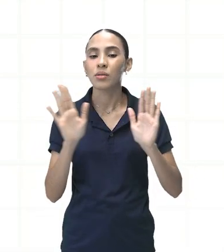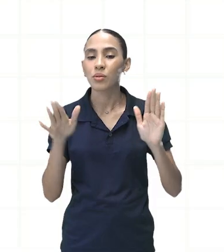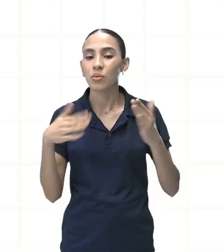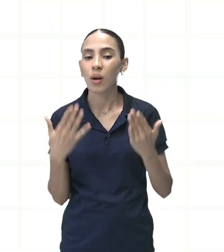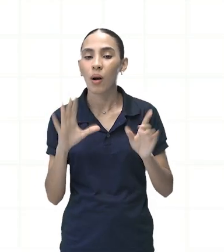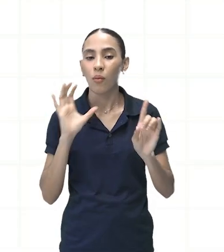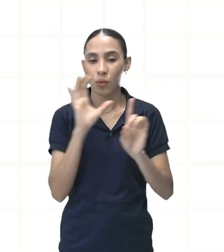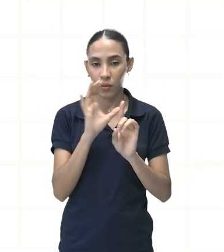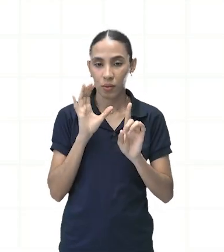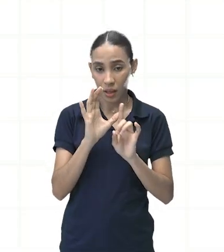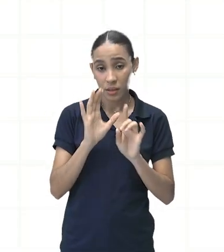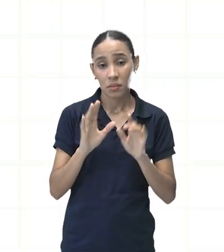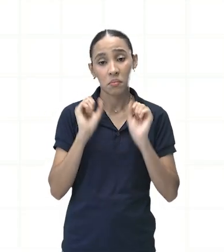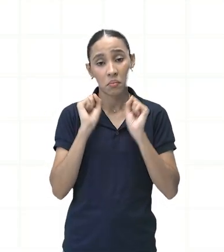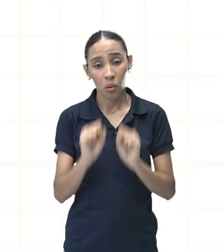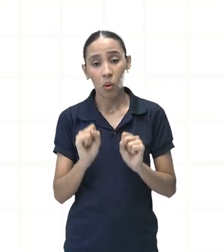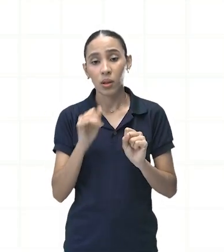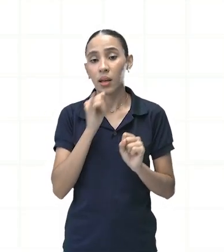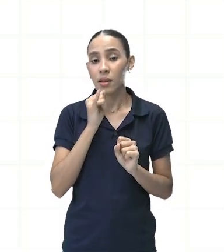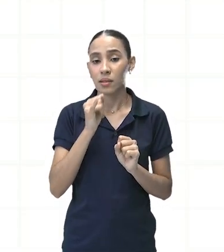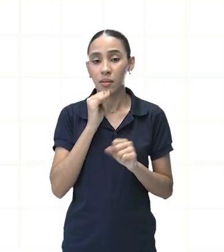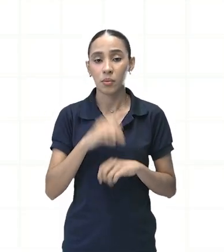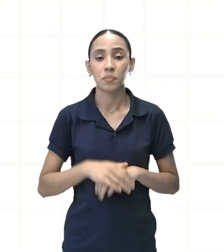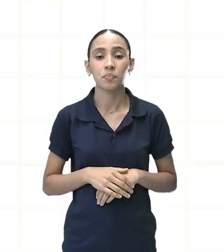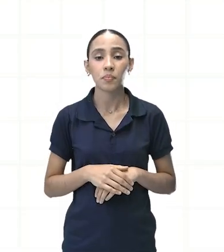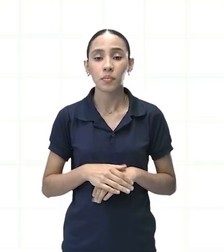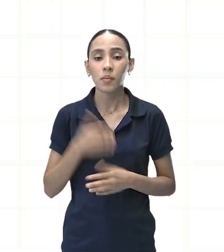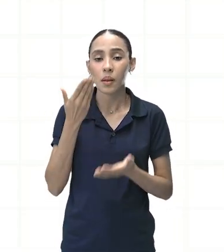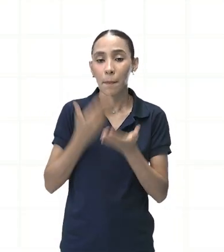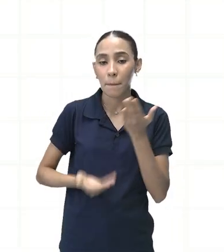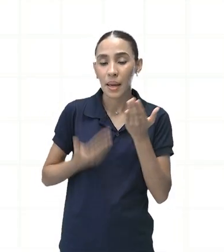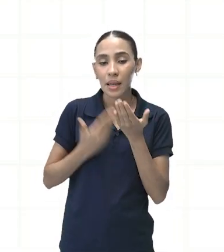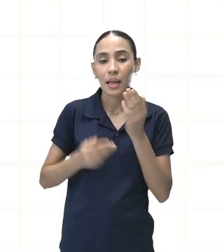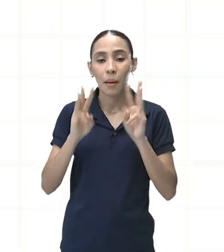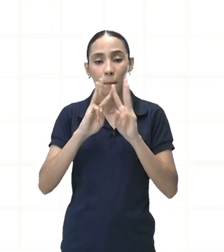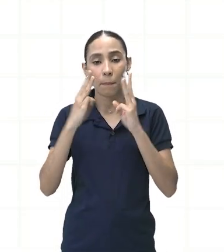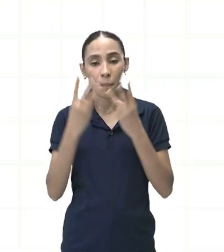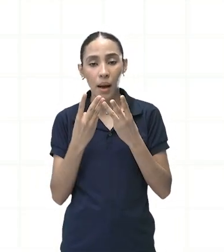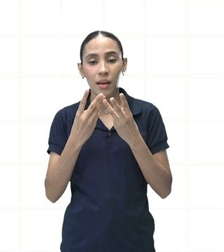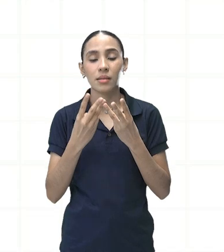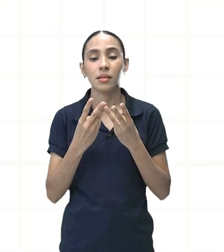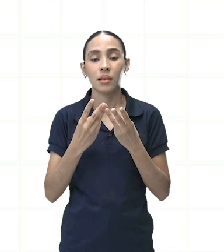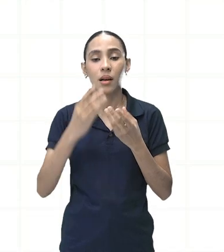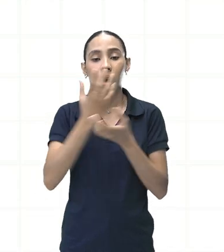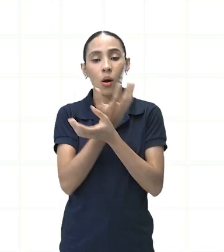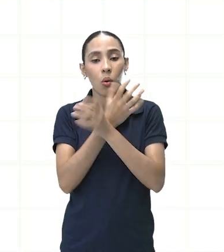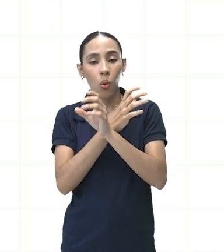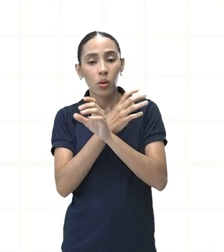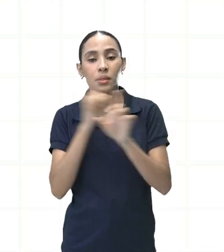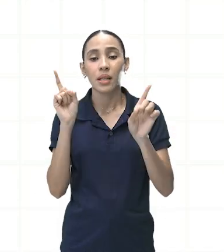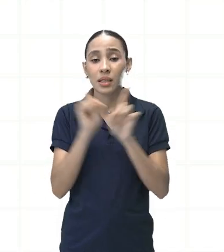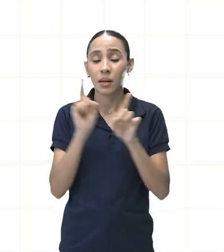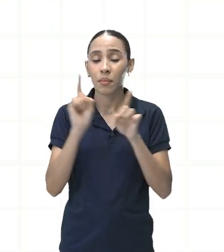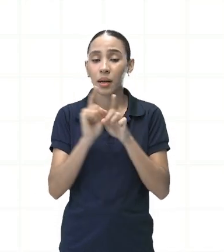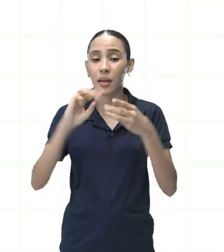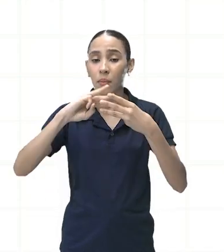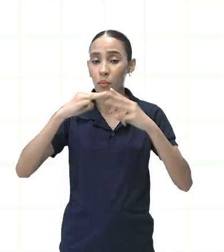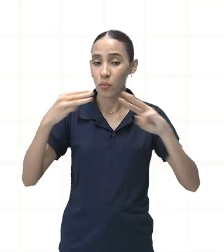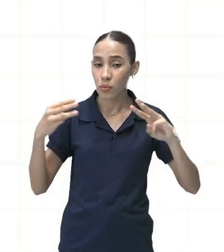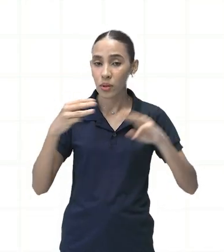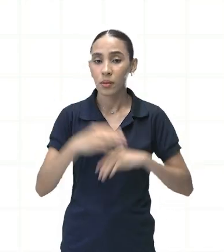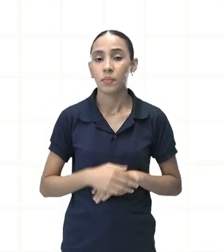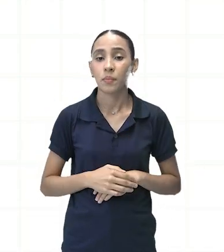esses efeitos? Eles podem estar citados aqui como a perda de massa óssea e muscular.